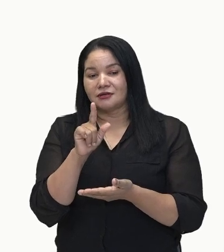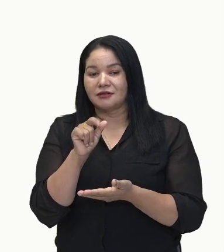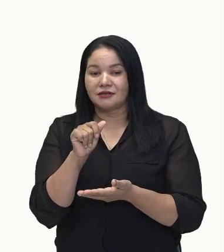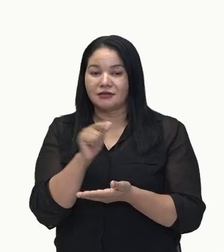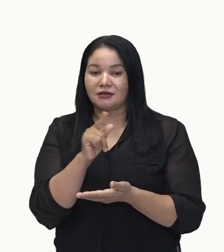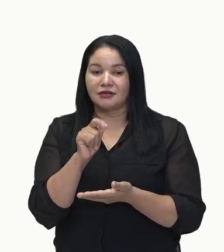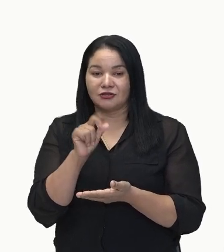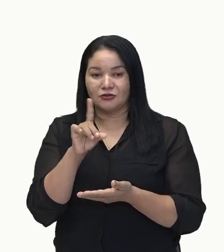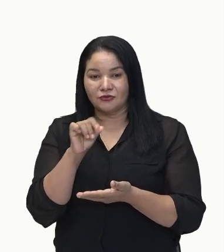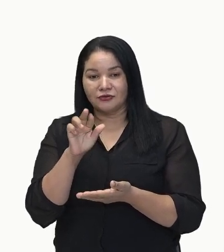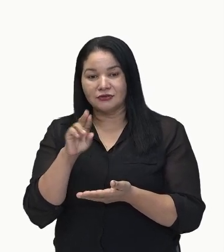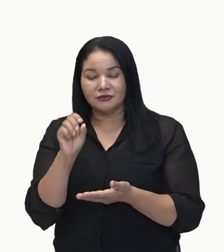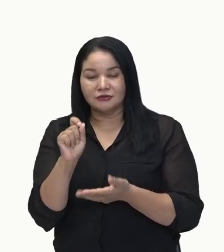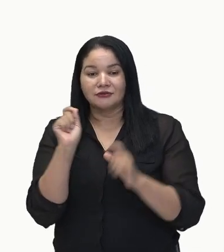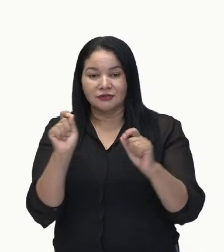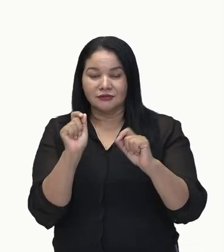sujeito